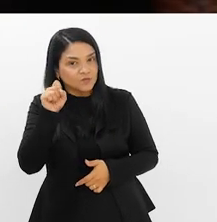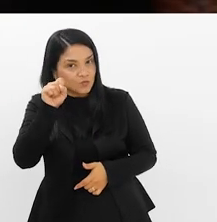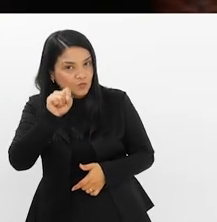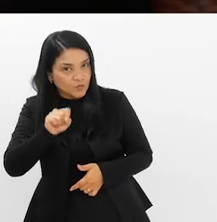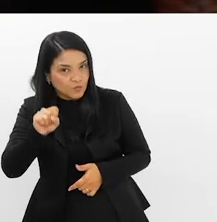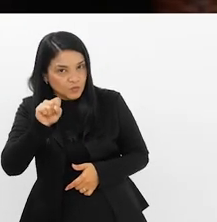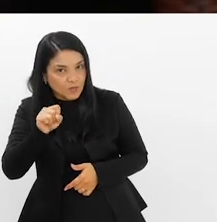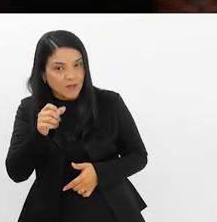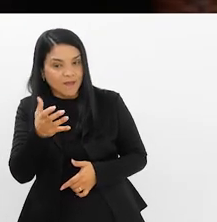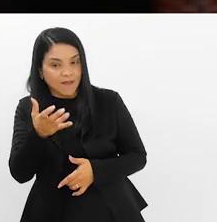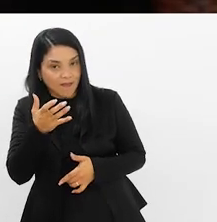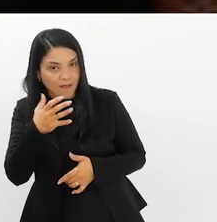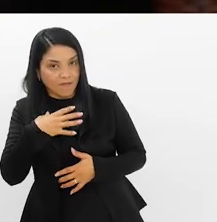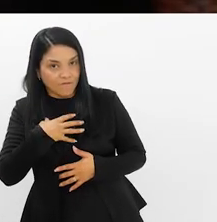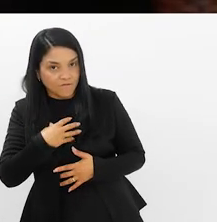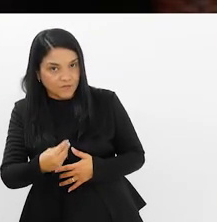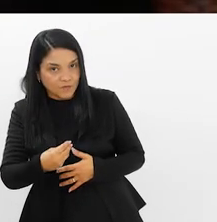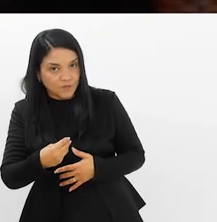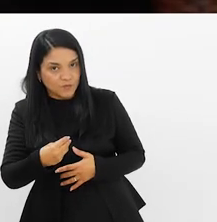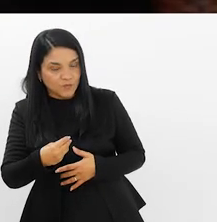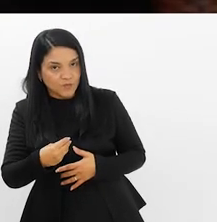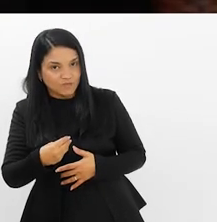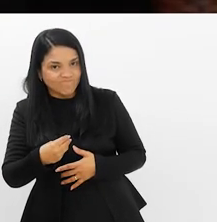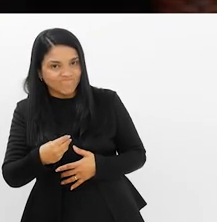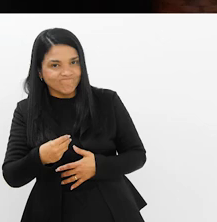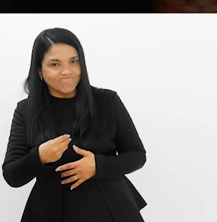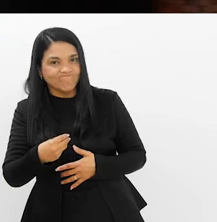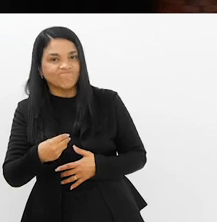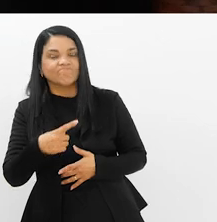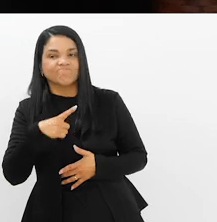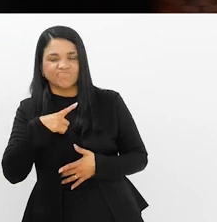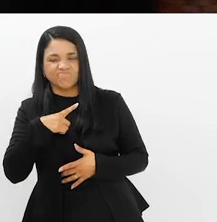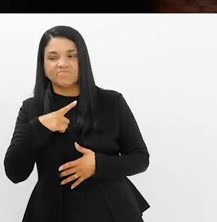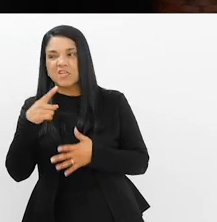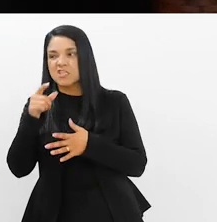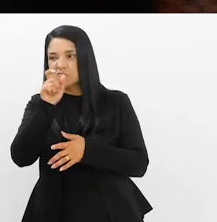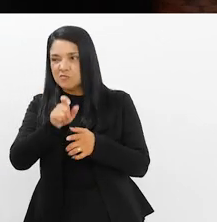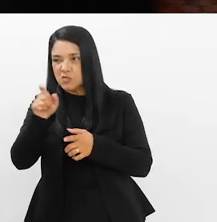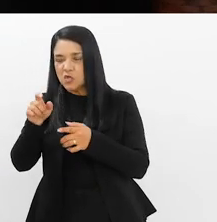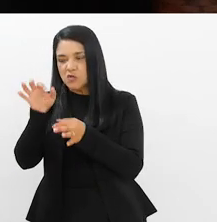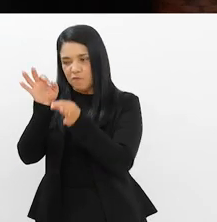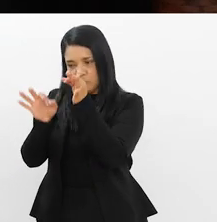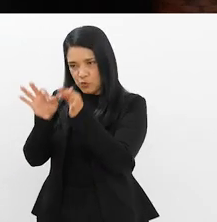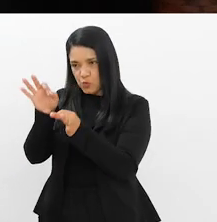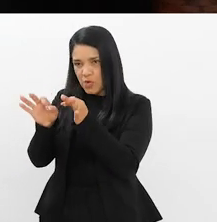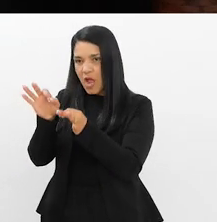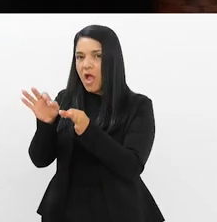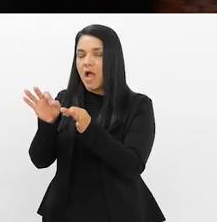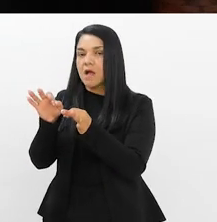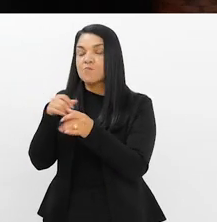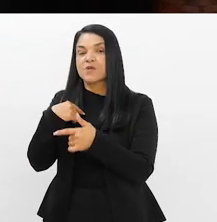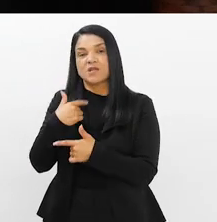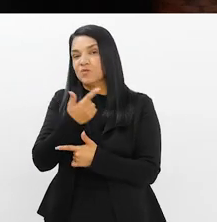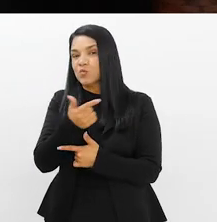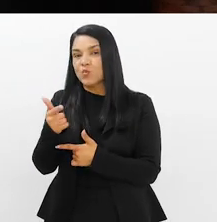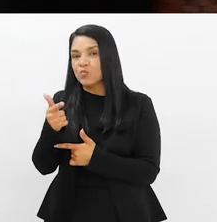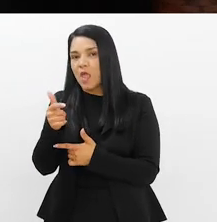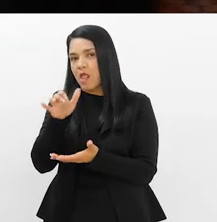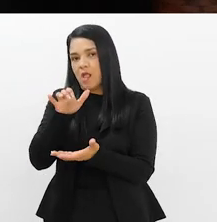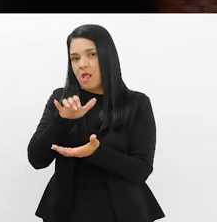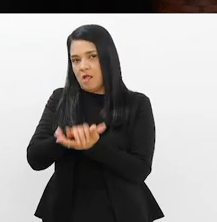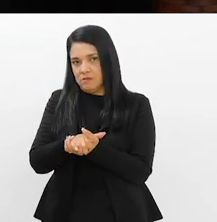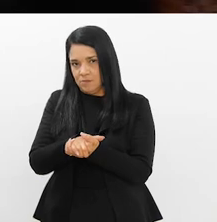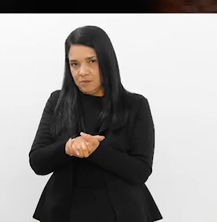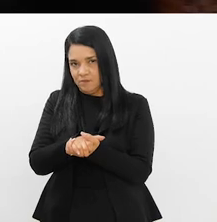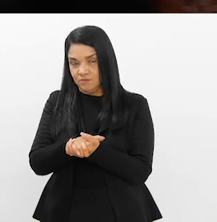mulher solteira quer ter filhos, ela vai sofrer algum tipo de julgamento, porque ela é solteira. Sim. Porque ela ainda não constituiu